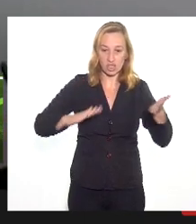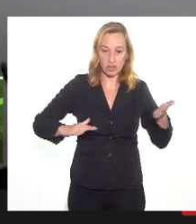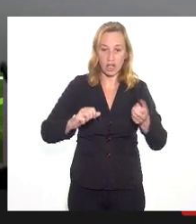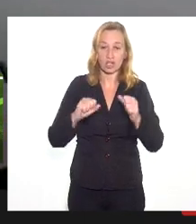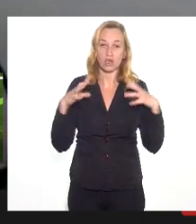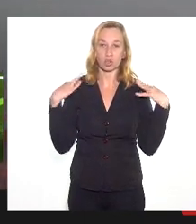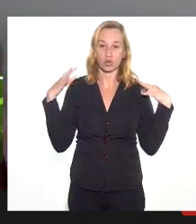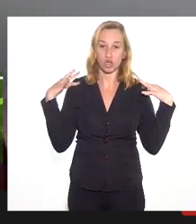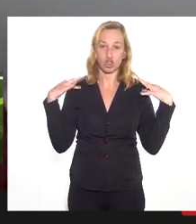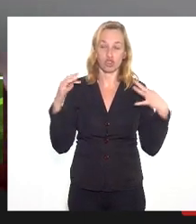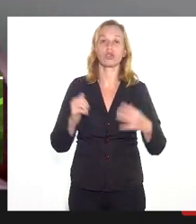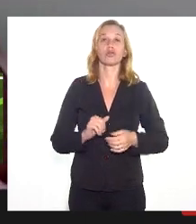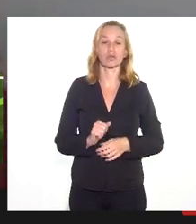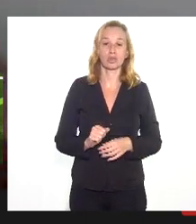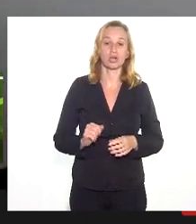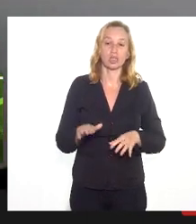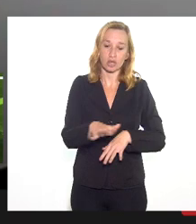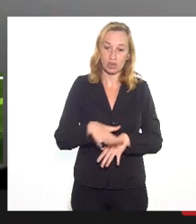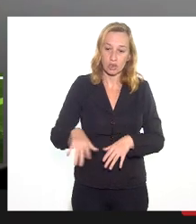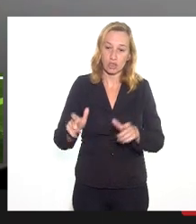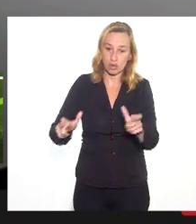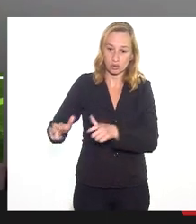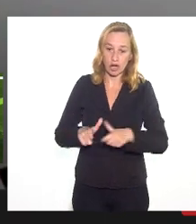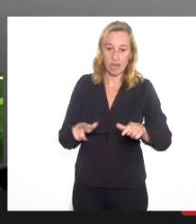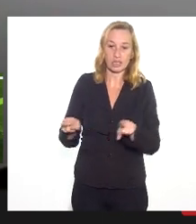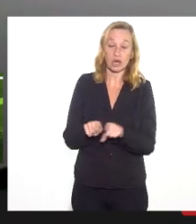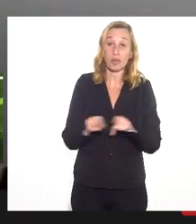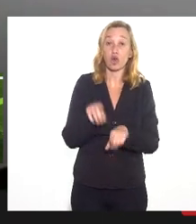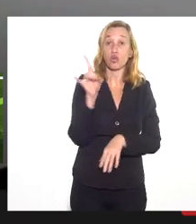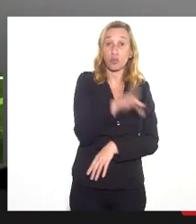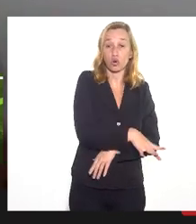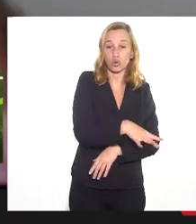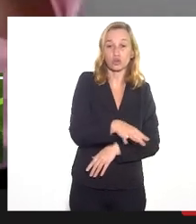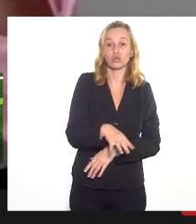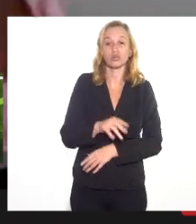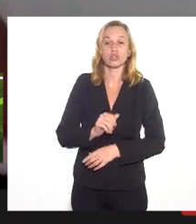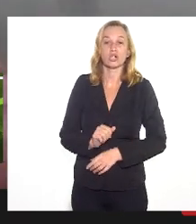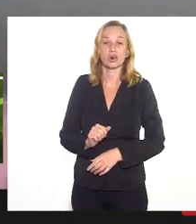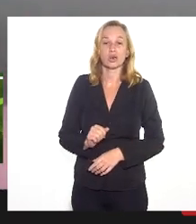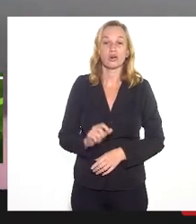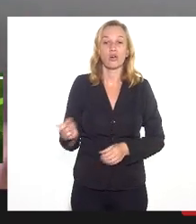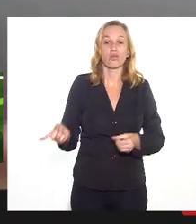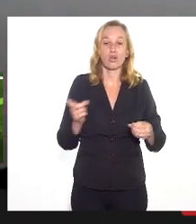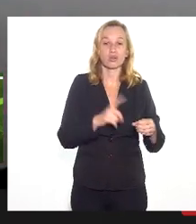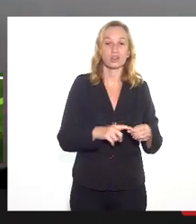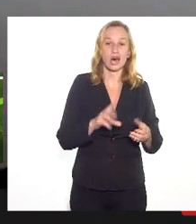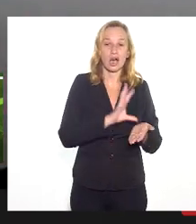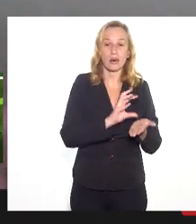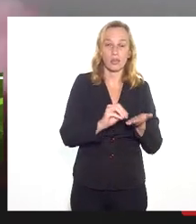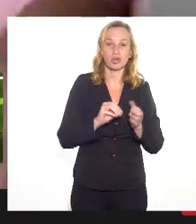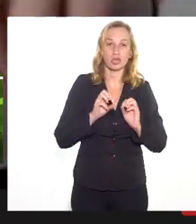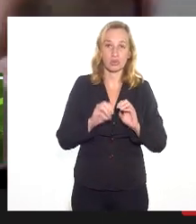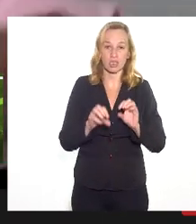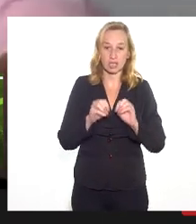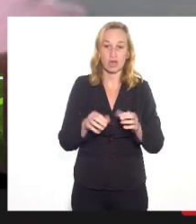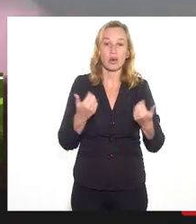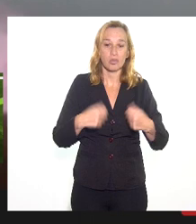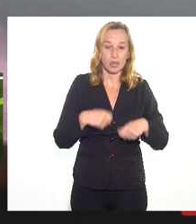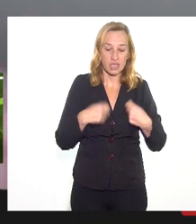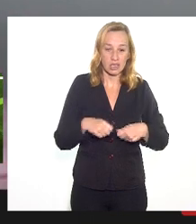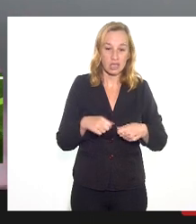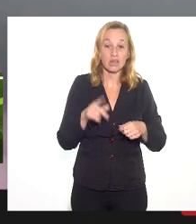turística nesses territórios. Então, eu queria... E, por último mesmo, voltar à pauta da educação. A gente precisa